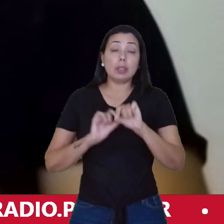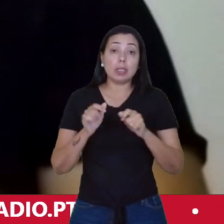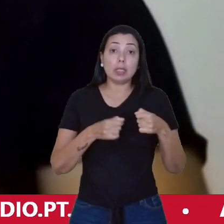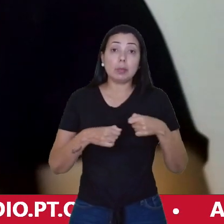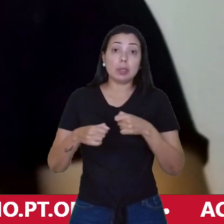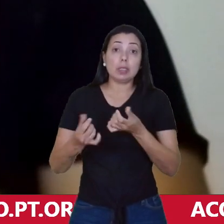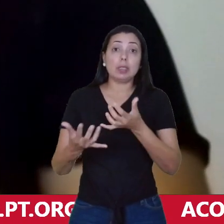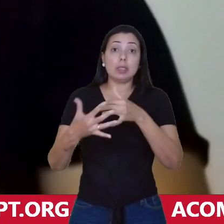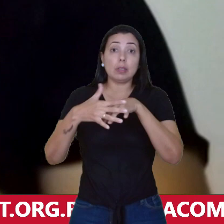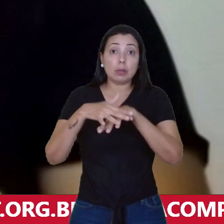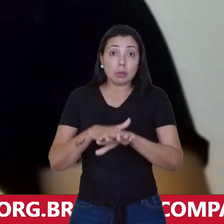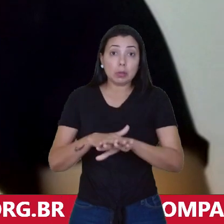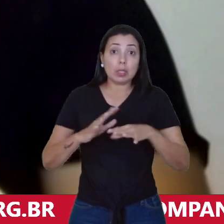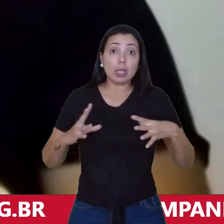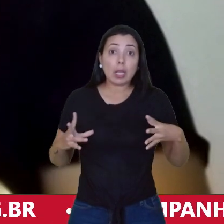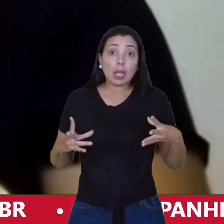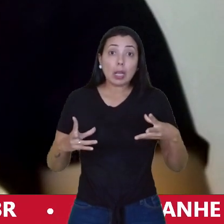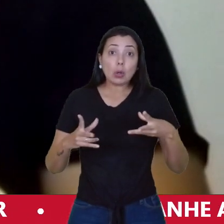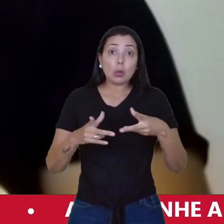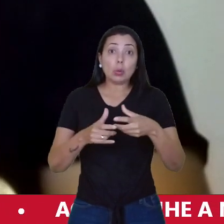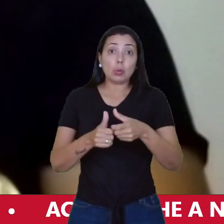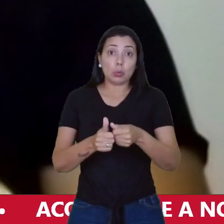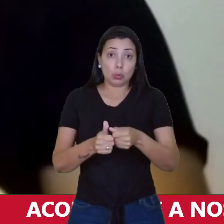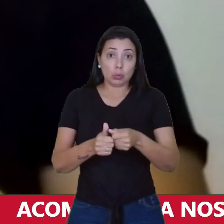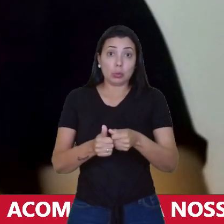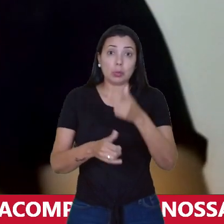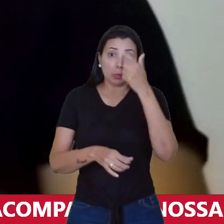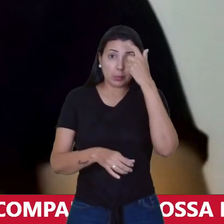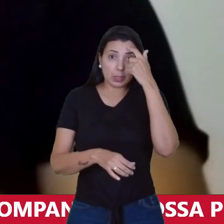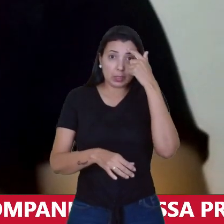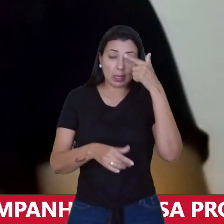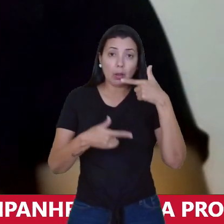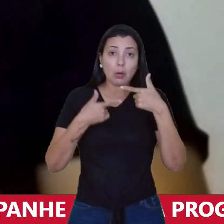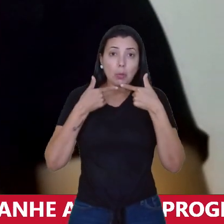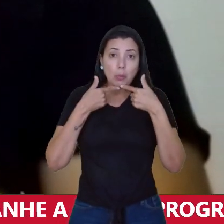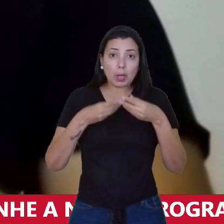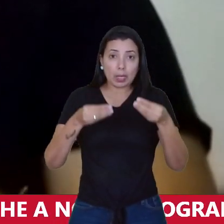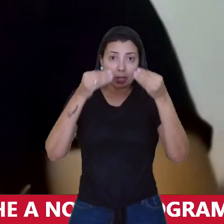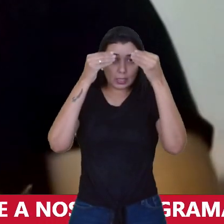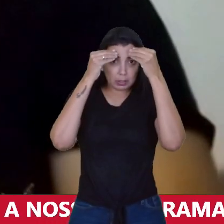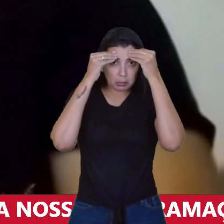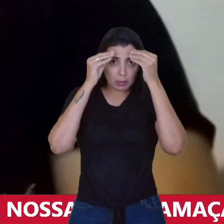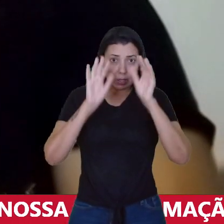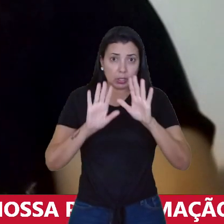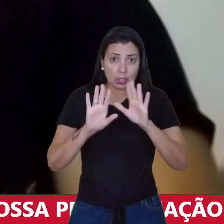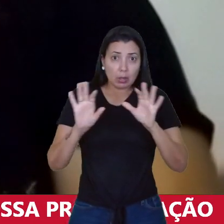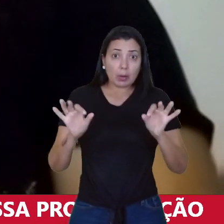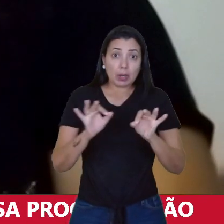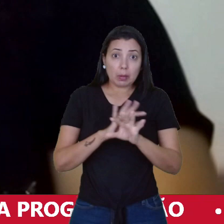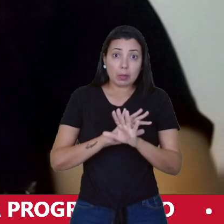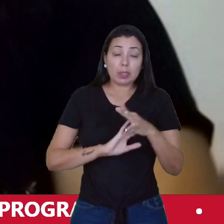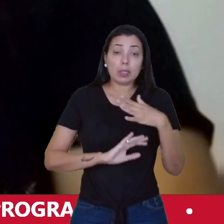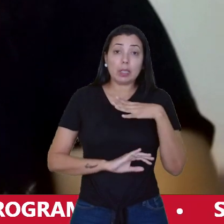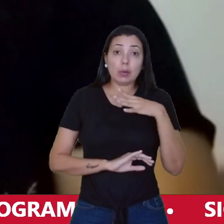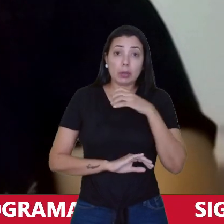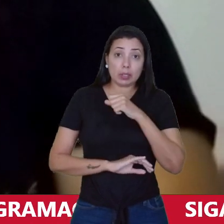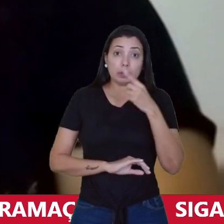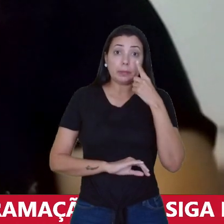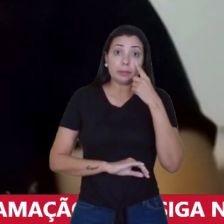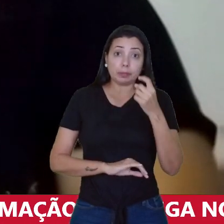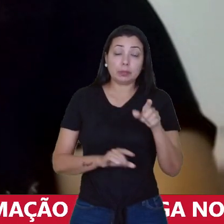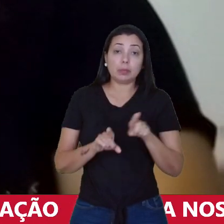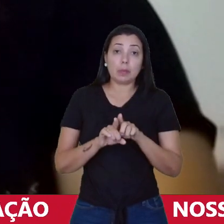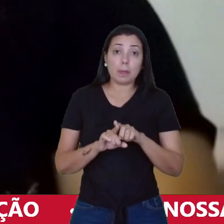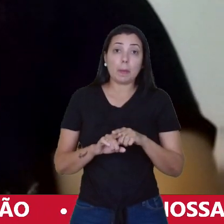precisa incluir a todas, a todos, pensar uma linguagem que não está pronta e acabada. Eu achei muito interessante,